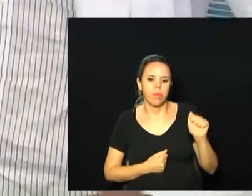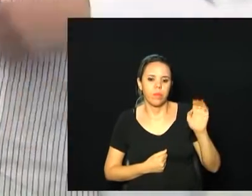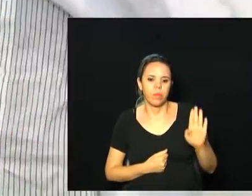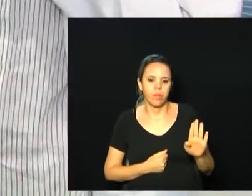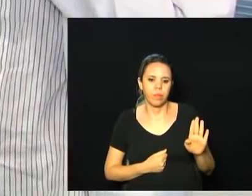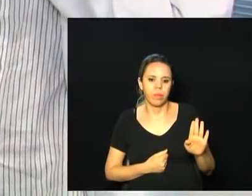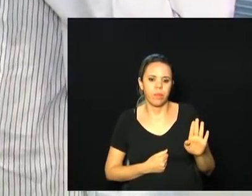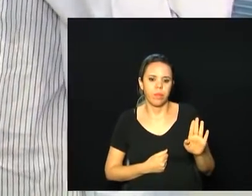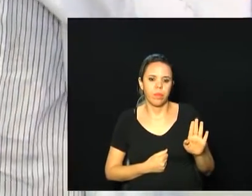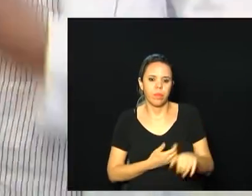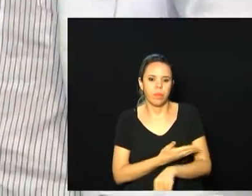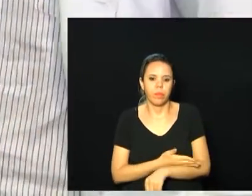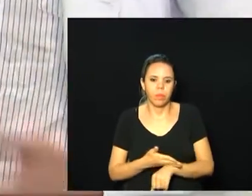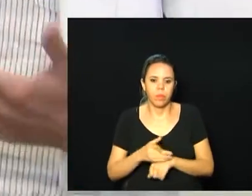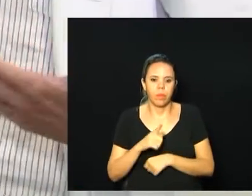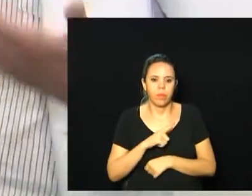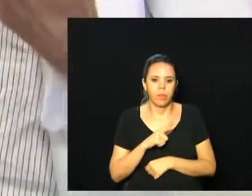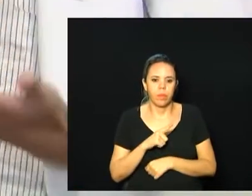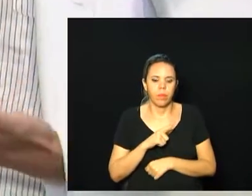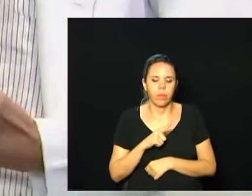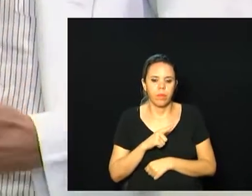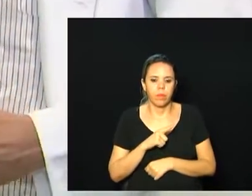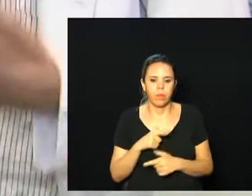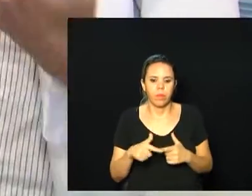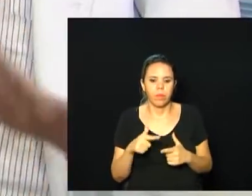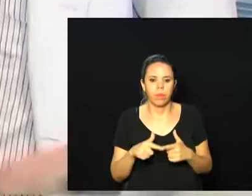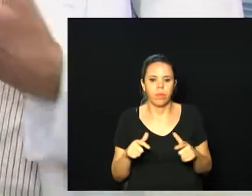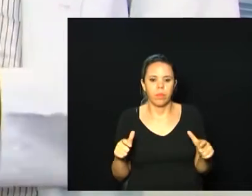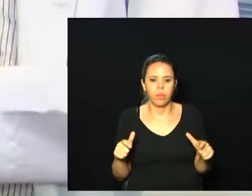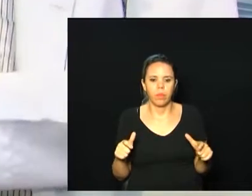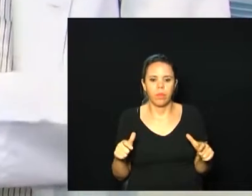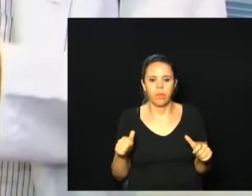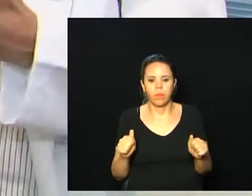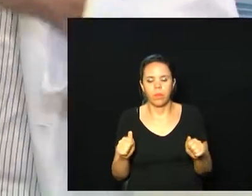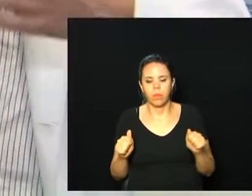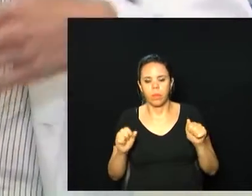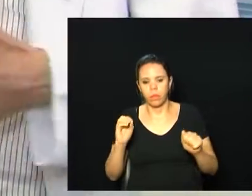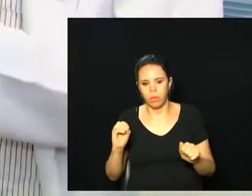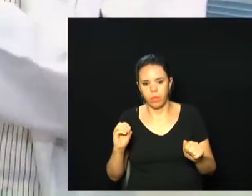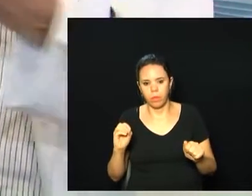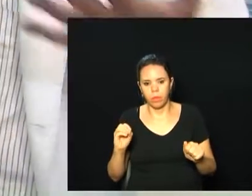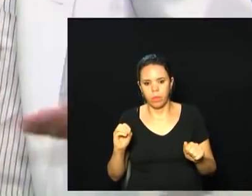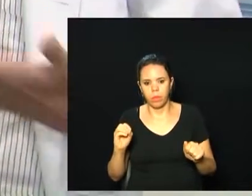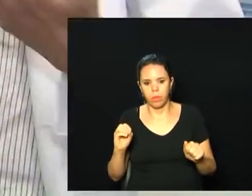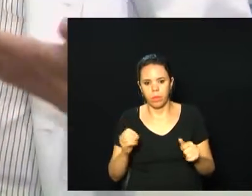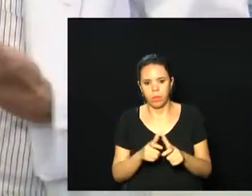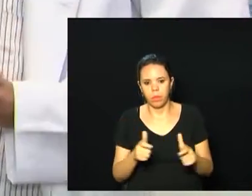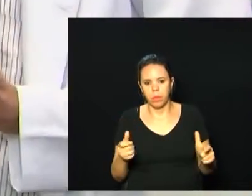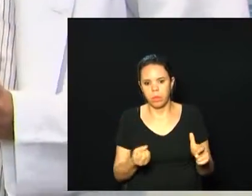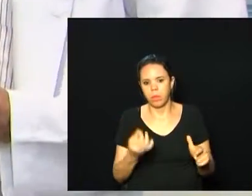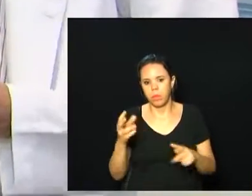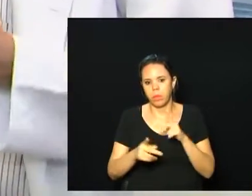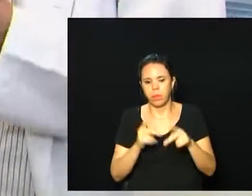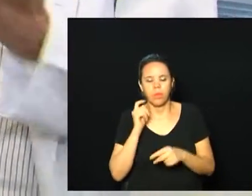A gente costuma ter, geralmente, problemas maiores com os tipos A e O, que são os tipos da maior parte